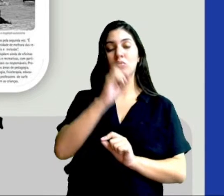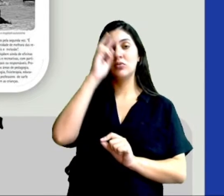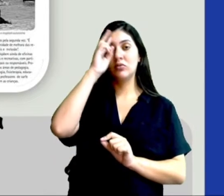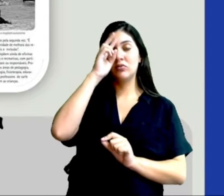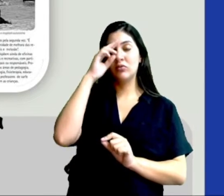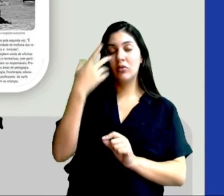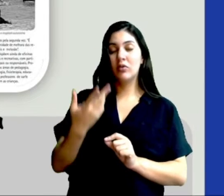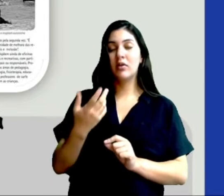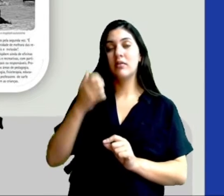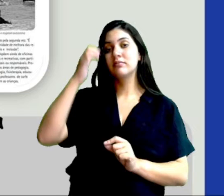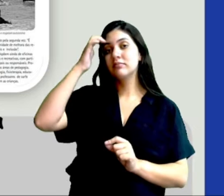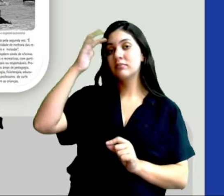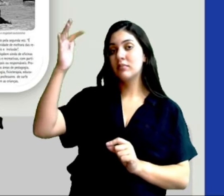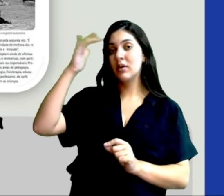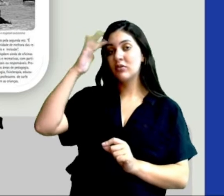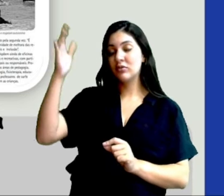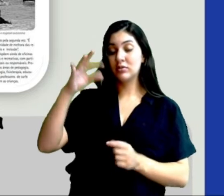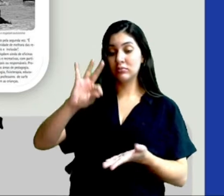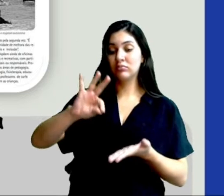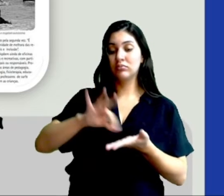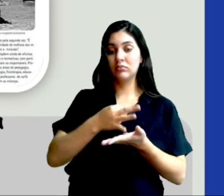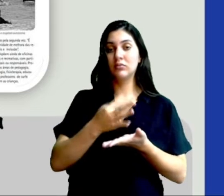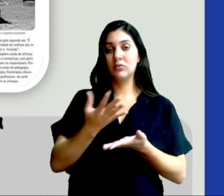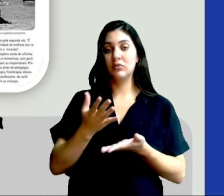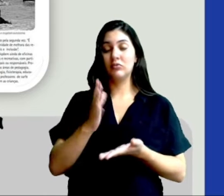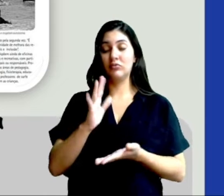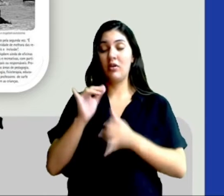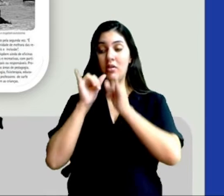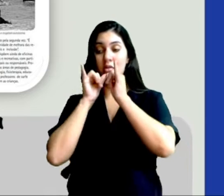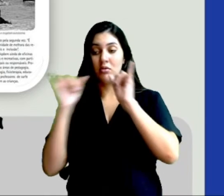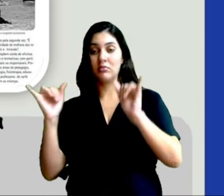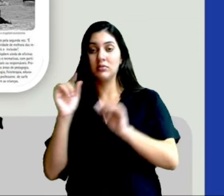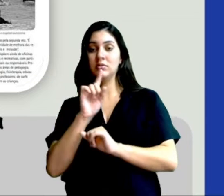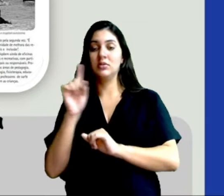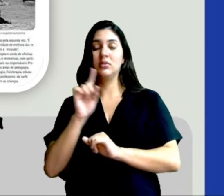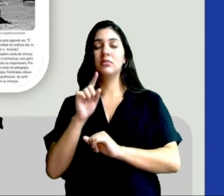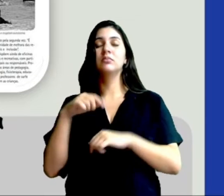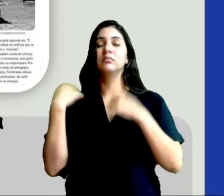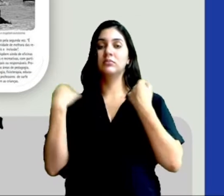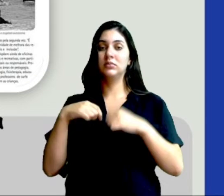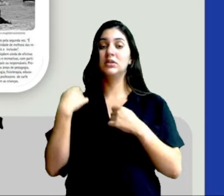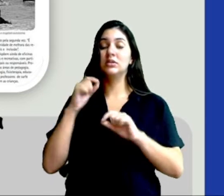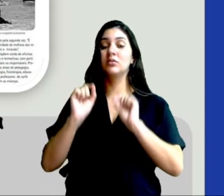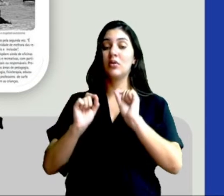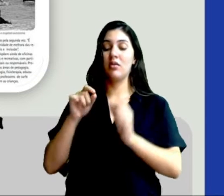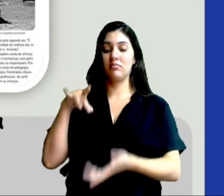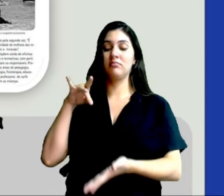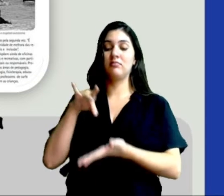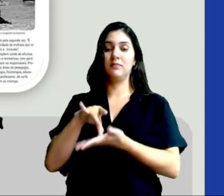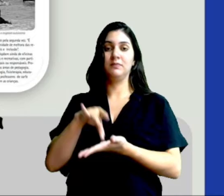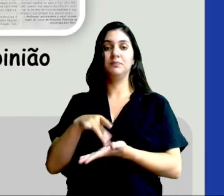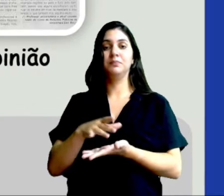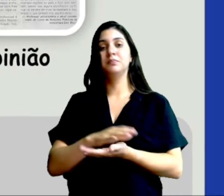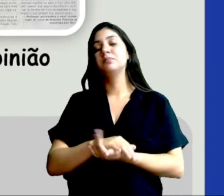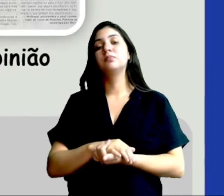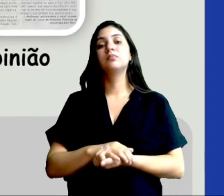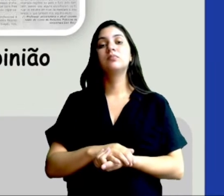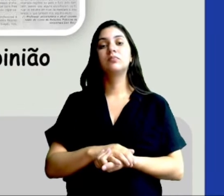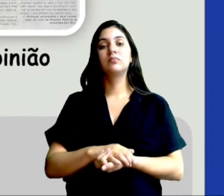um produto aí da imaginação do autor. Já a notícia não, tem que ser algo verídico.